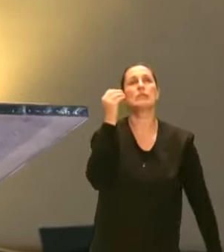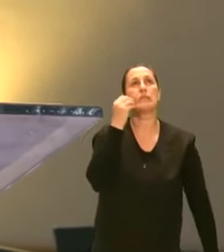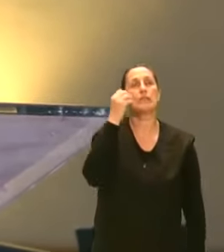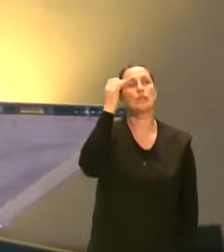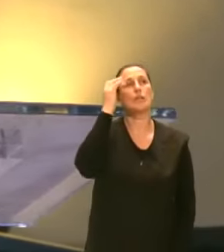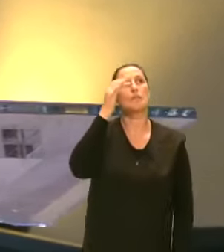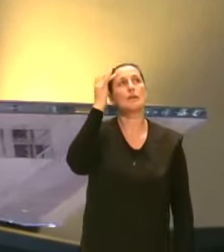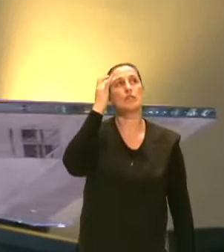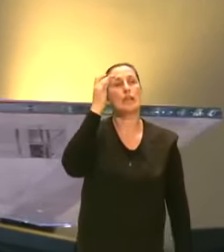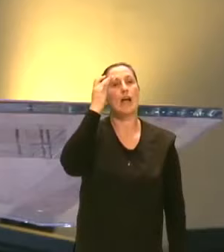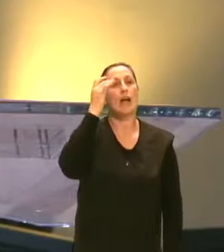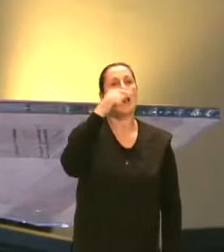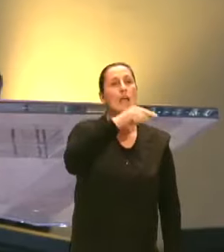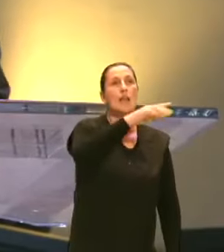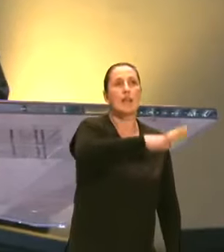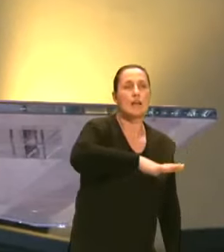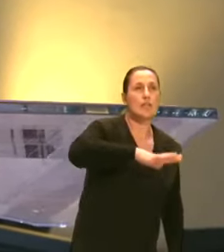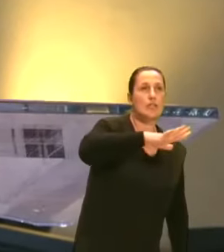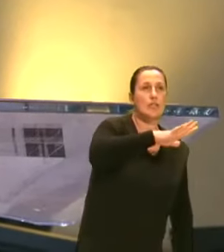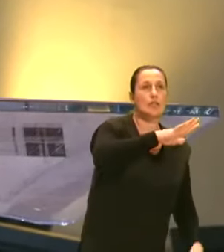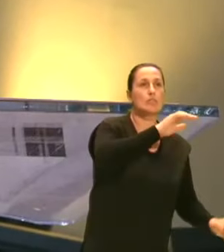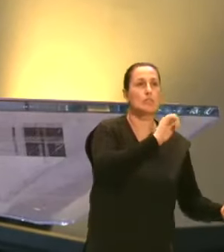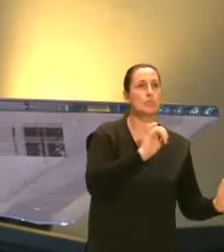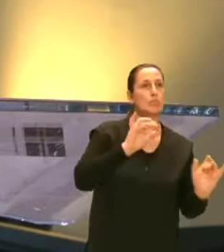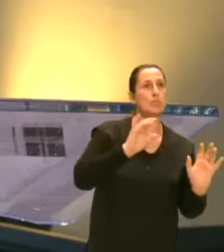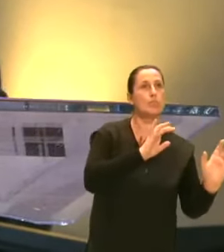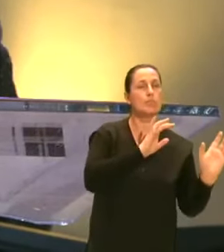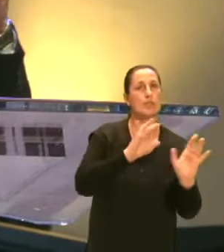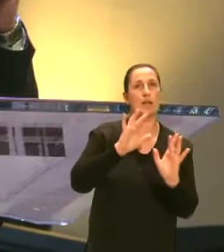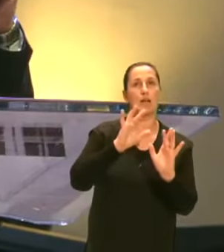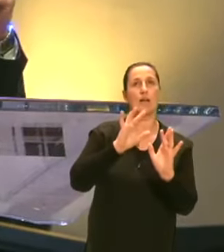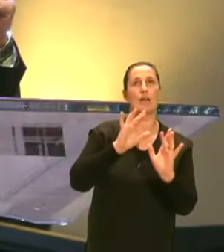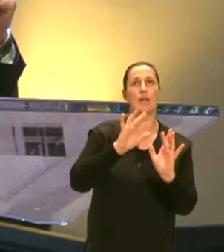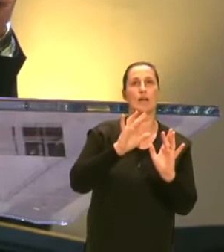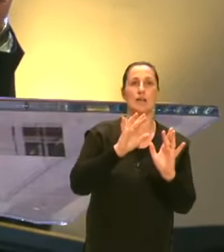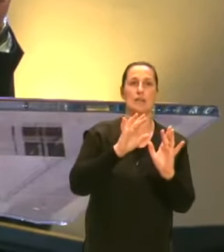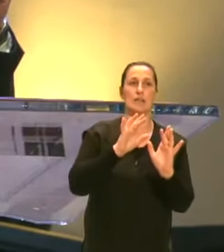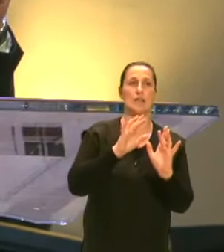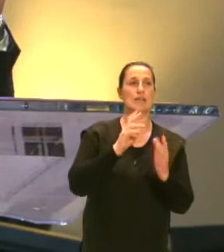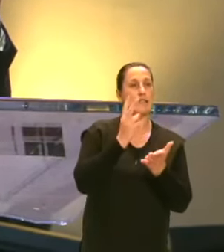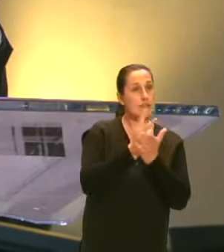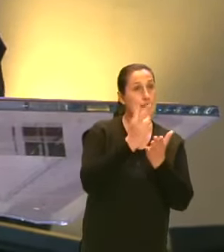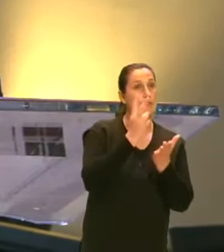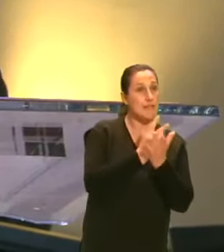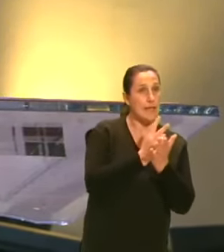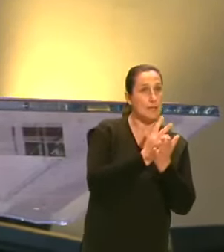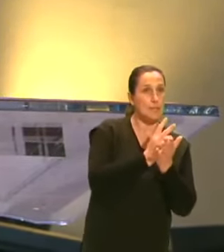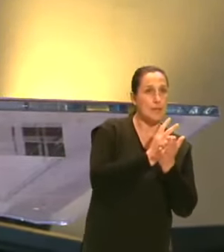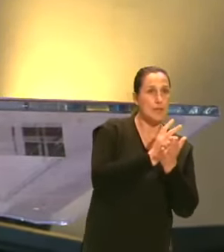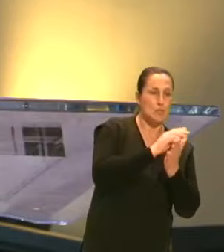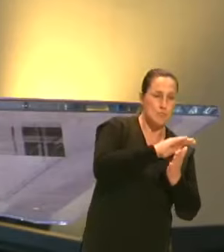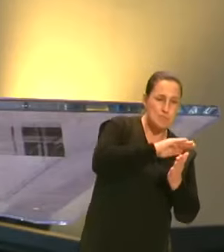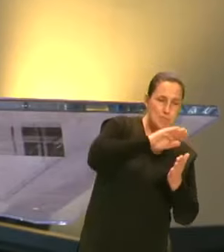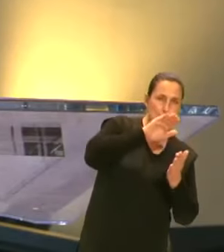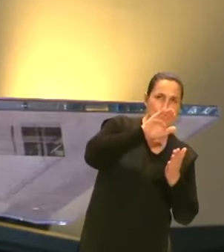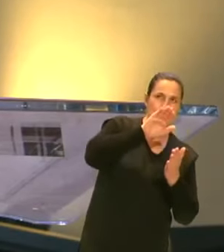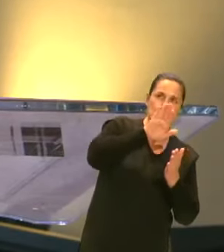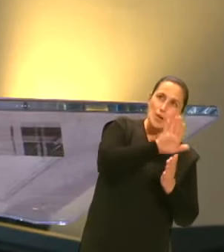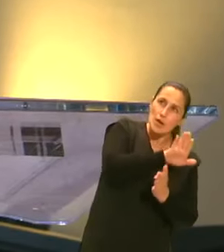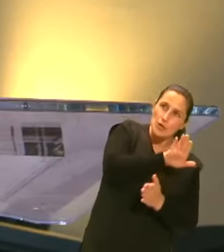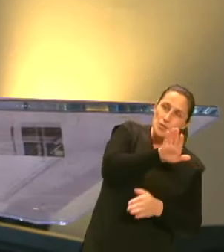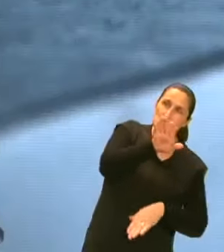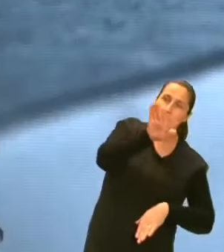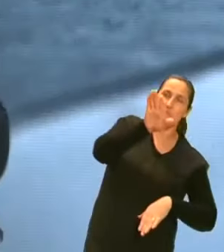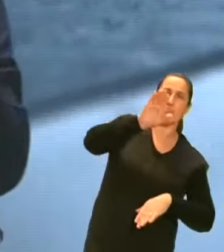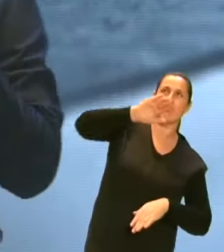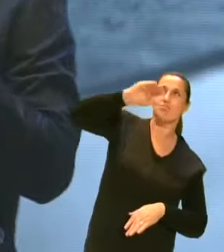ele naquela região, indo para Jerusalém, então era sempre numa subida, porque Jerusalém estava numa região mais alta.